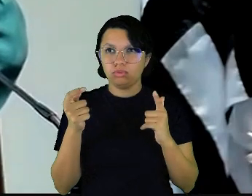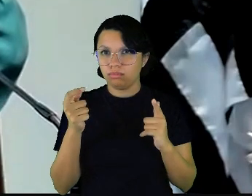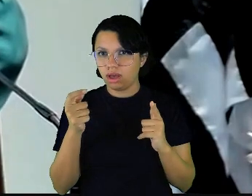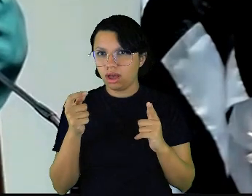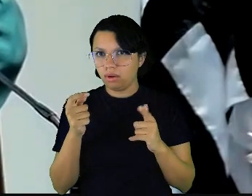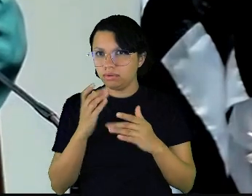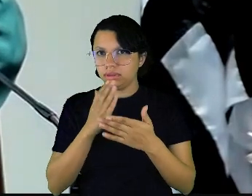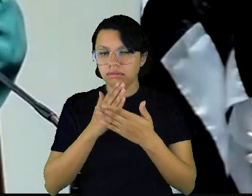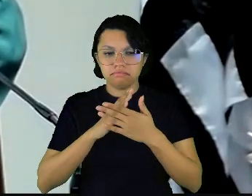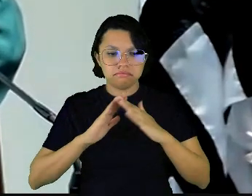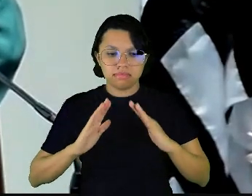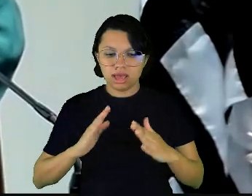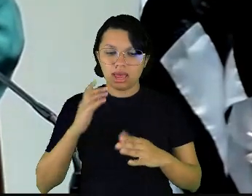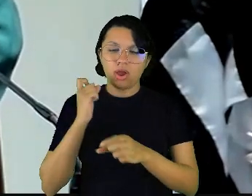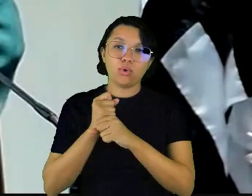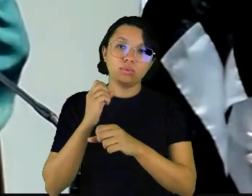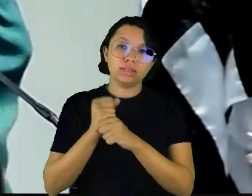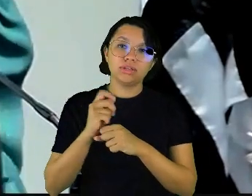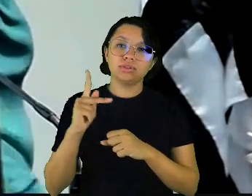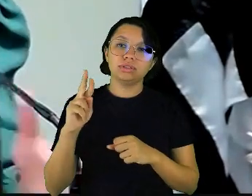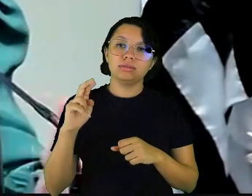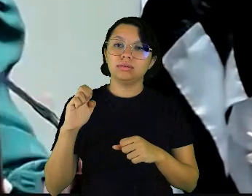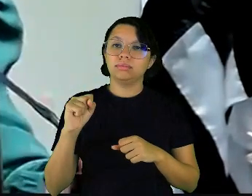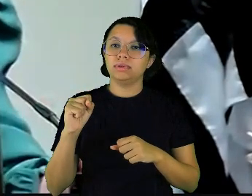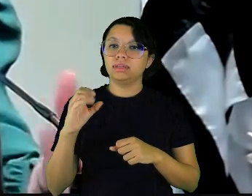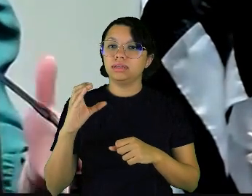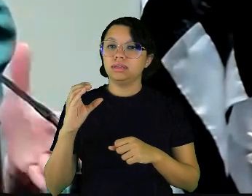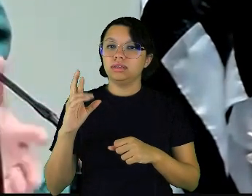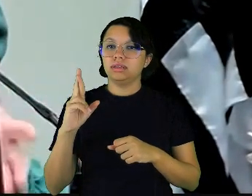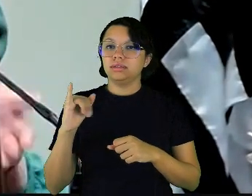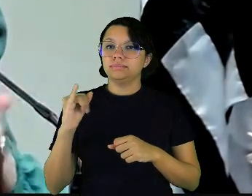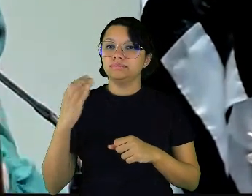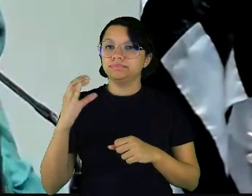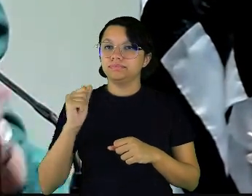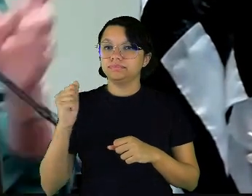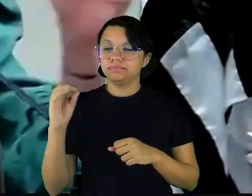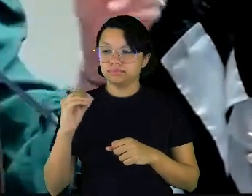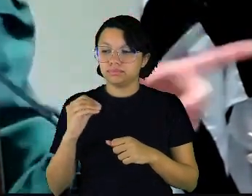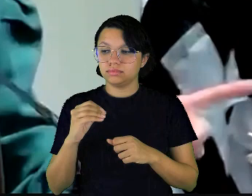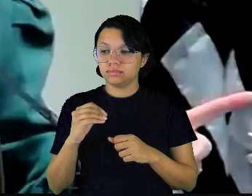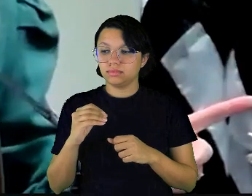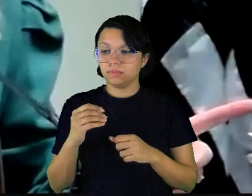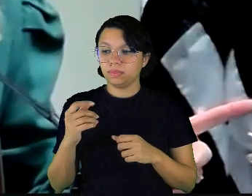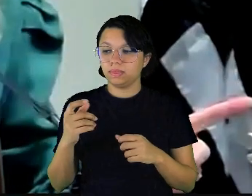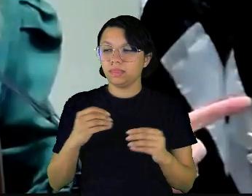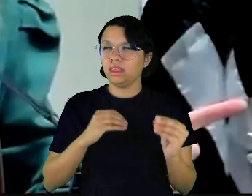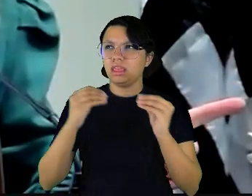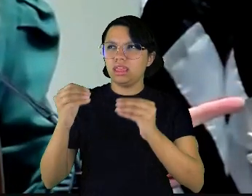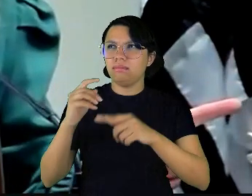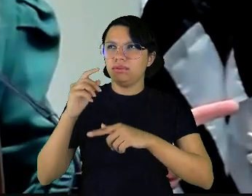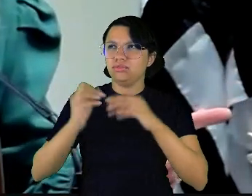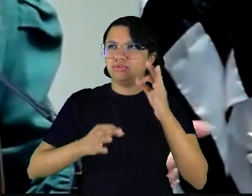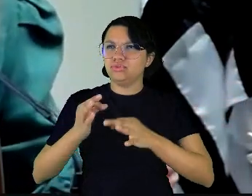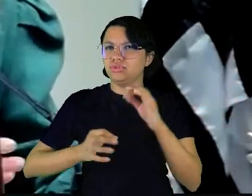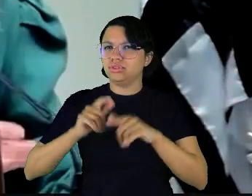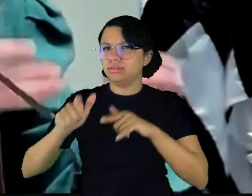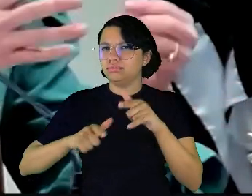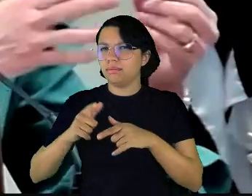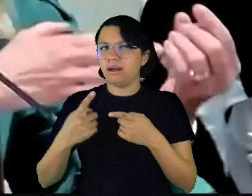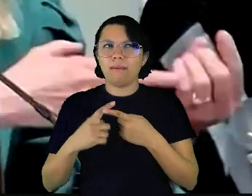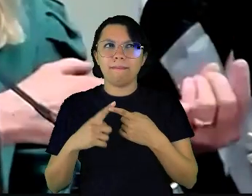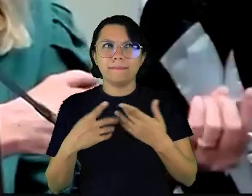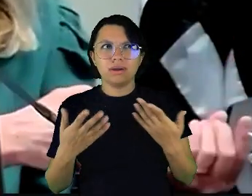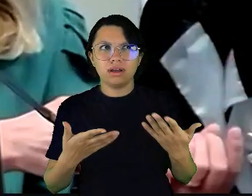contagem da prescrição, porque não teria sentido essa prescrição correr para a Justiça do Trabalho.